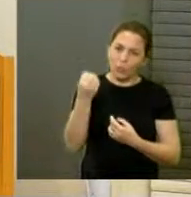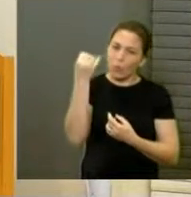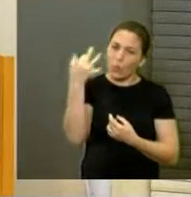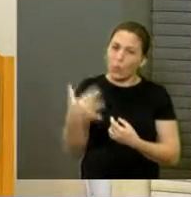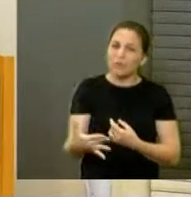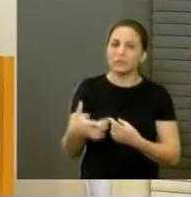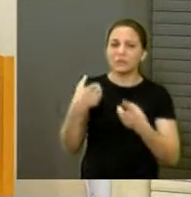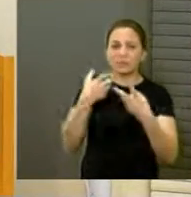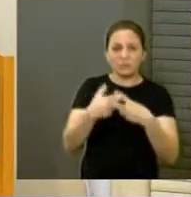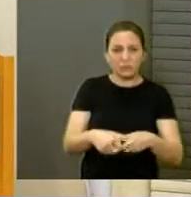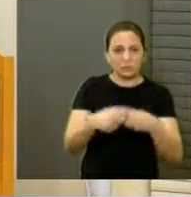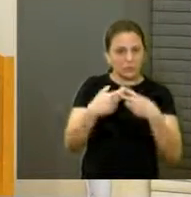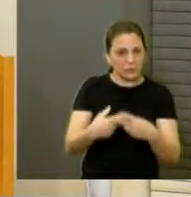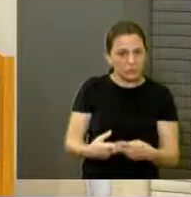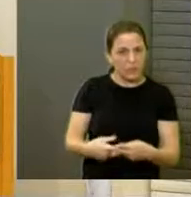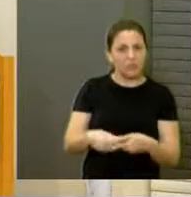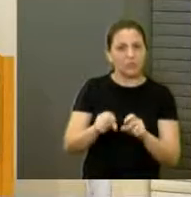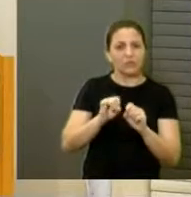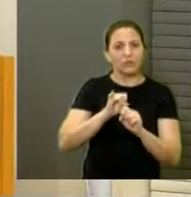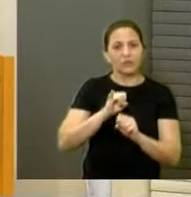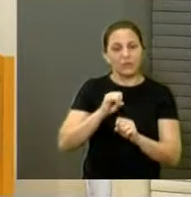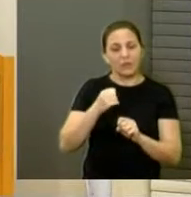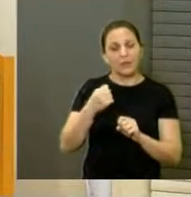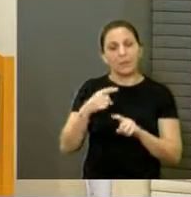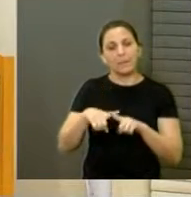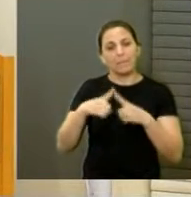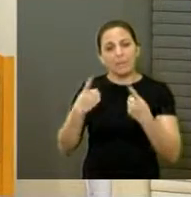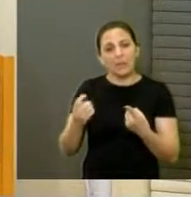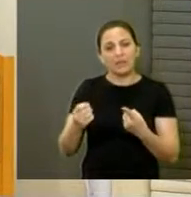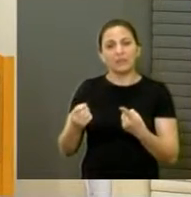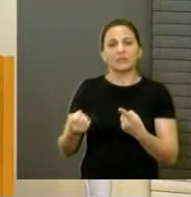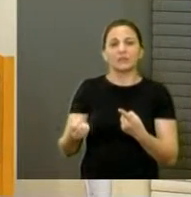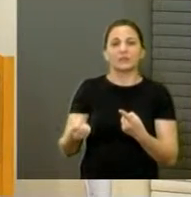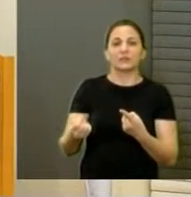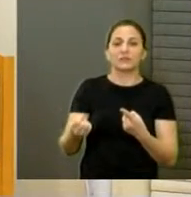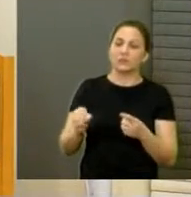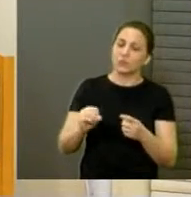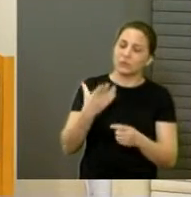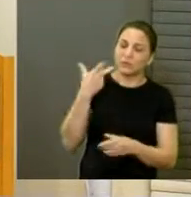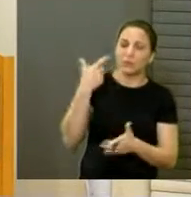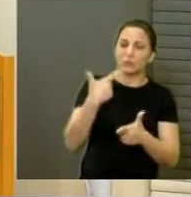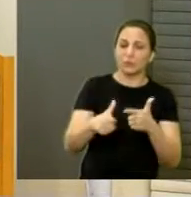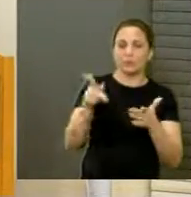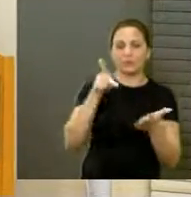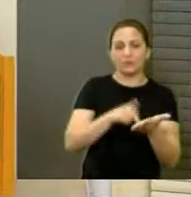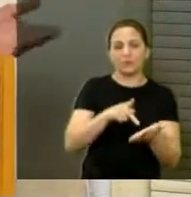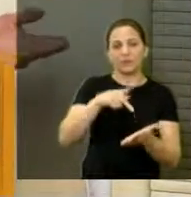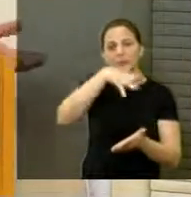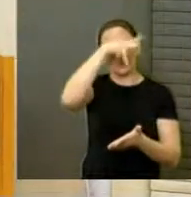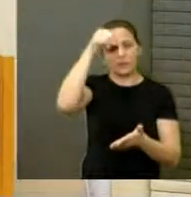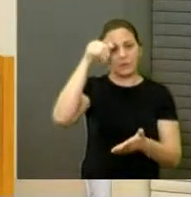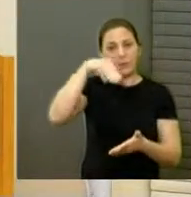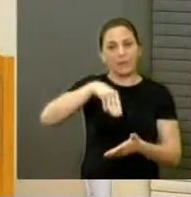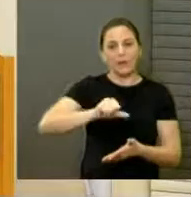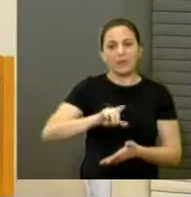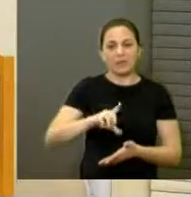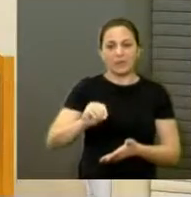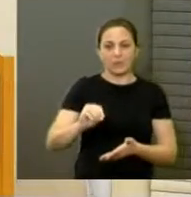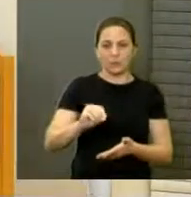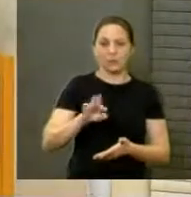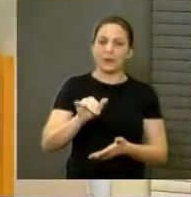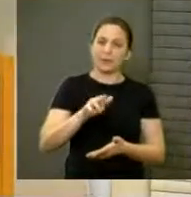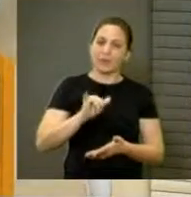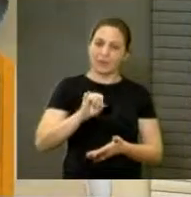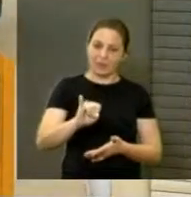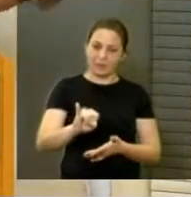Também nenhuma, né? Estourou tudo nas costas do prefeito Marcelo Barbieri. O vereador Hélio vem aqui